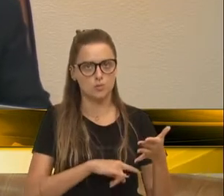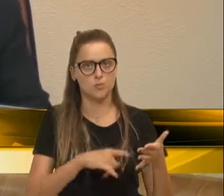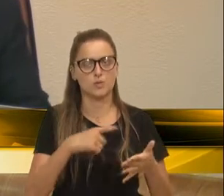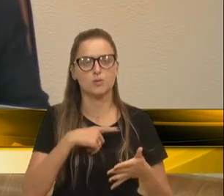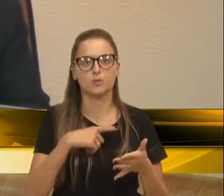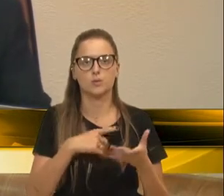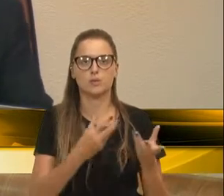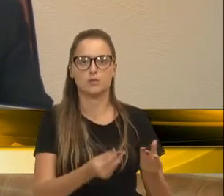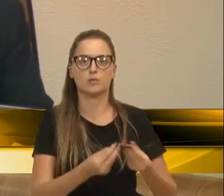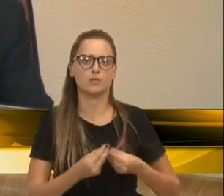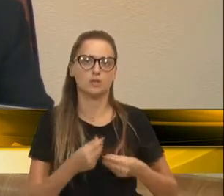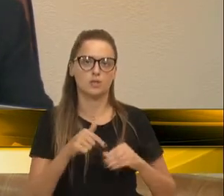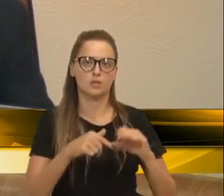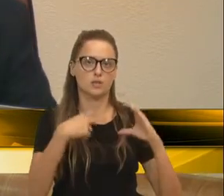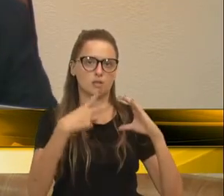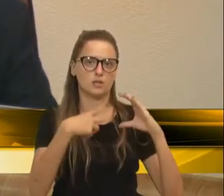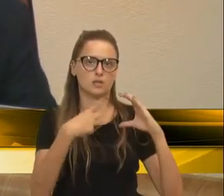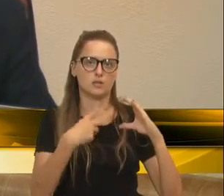à Câmara.